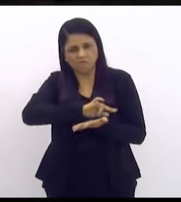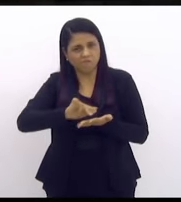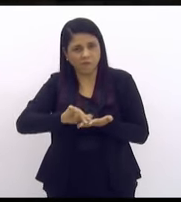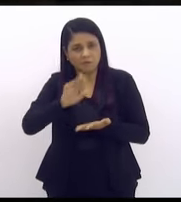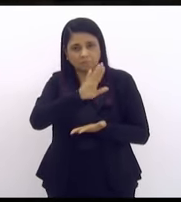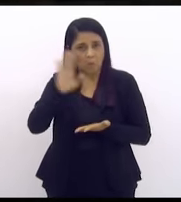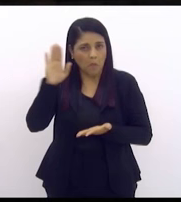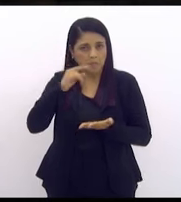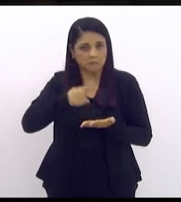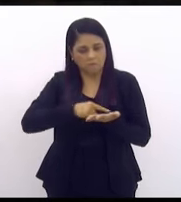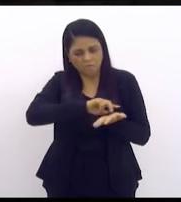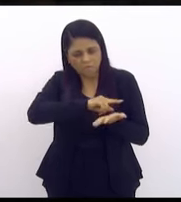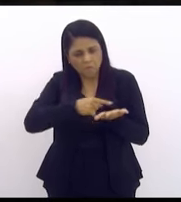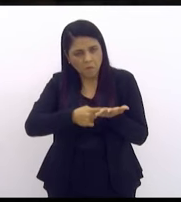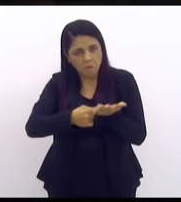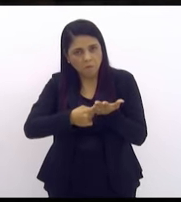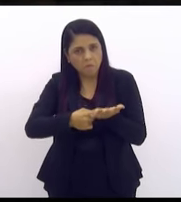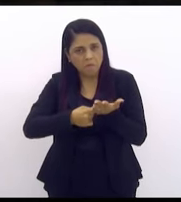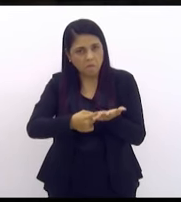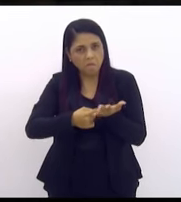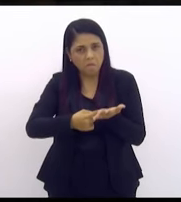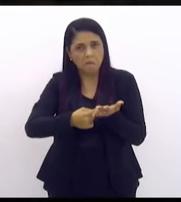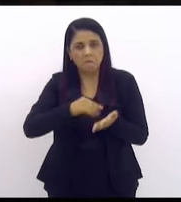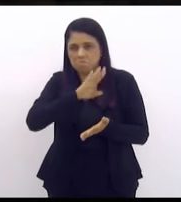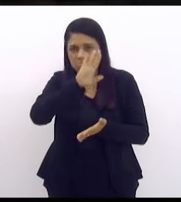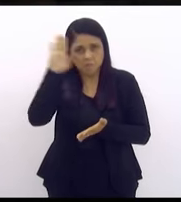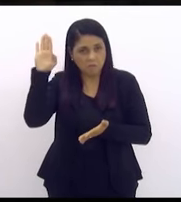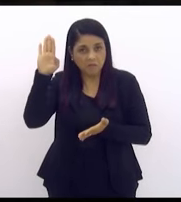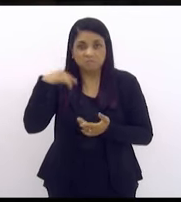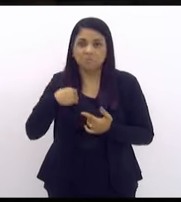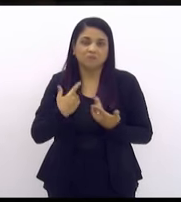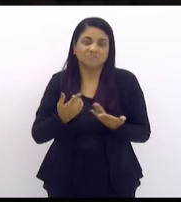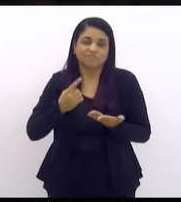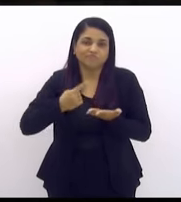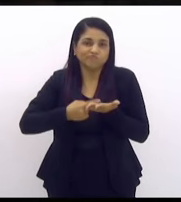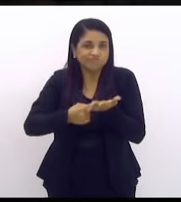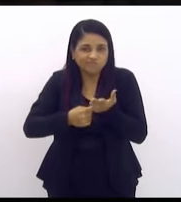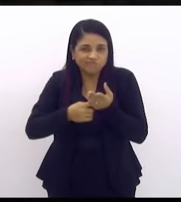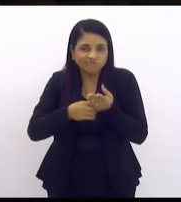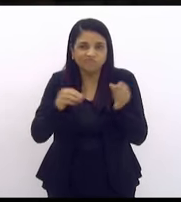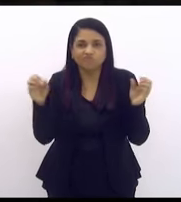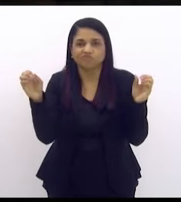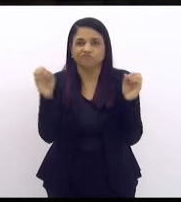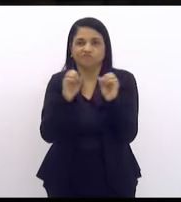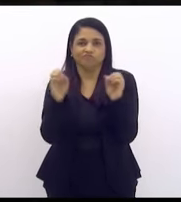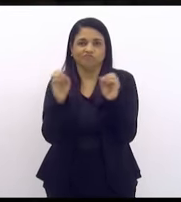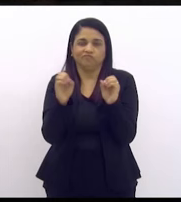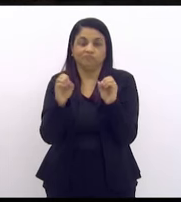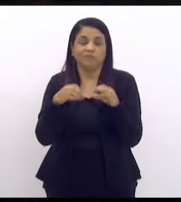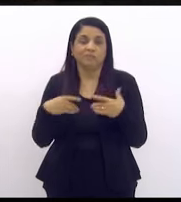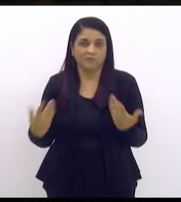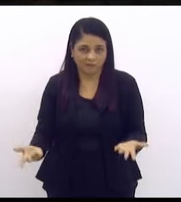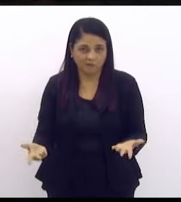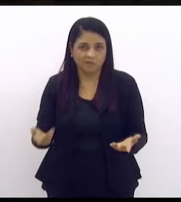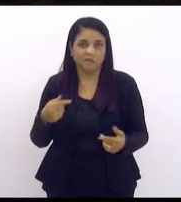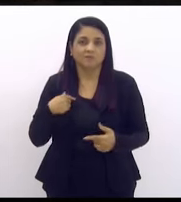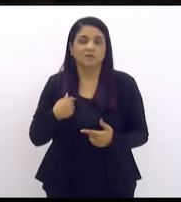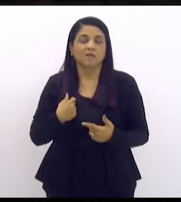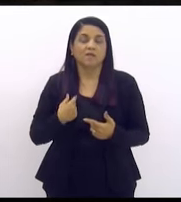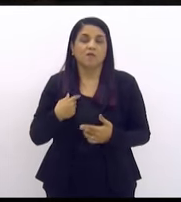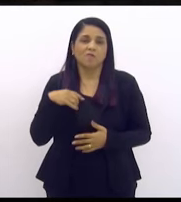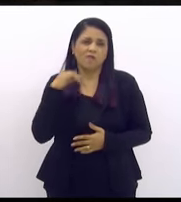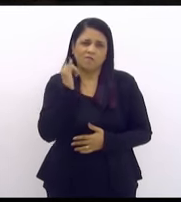o tanto de promessas que não foram cumpridas. Eu podia falar aqui de um bando de outras coisas também que nunca